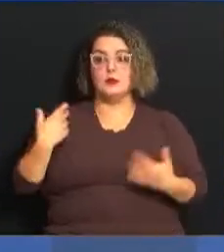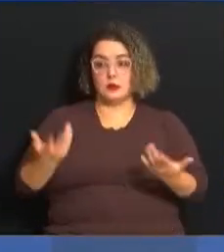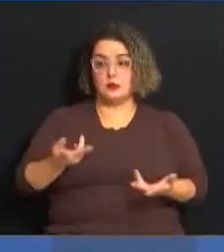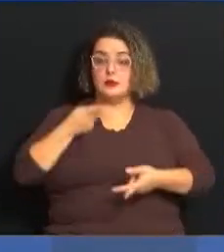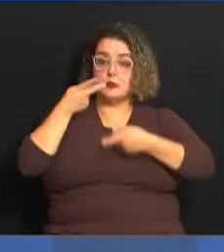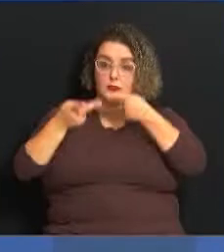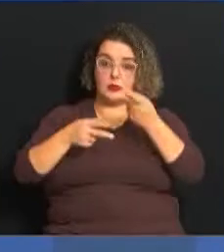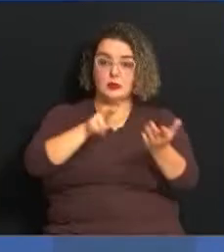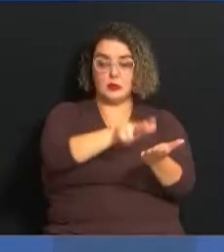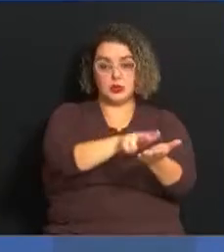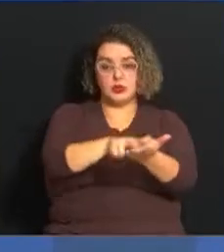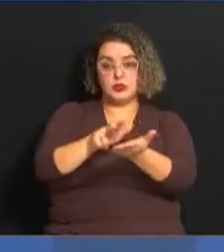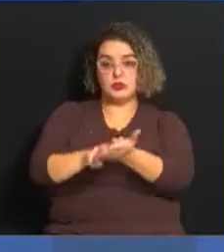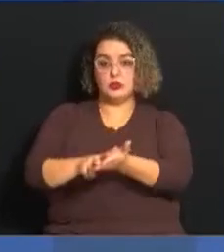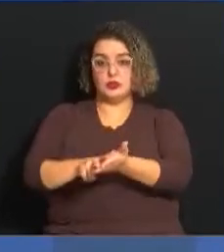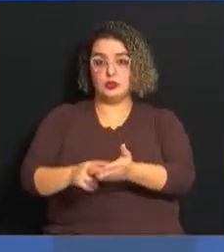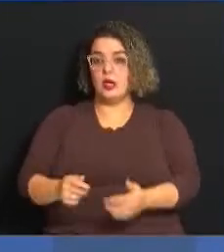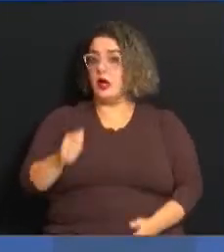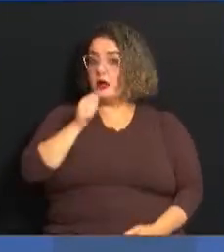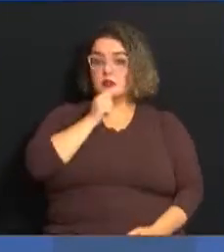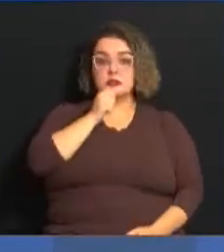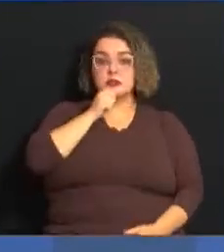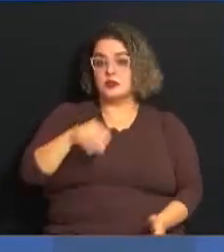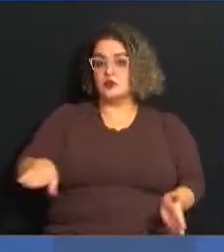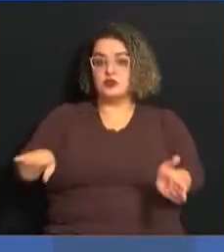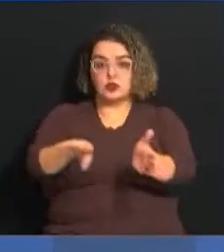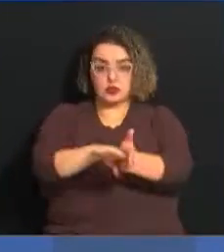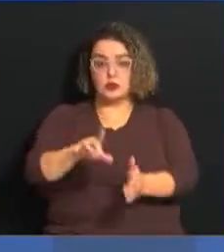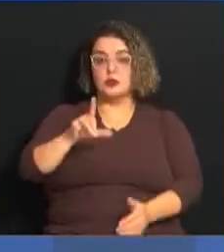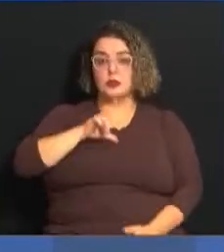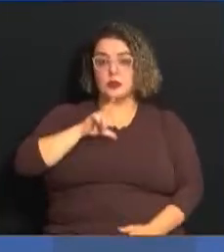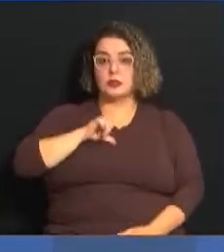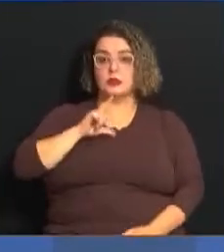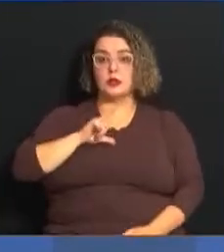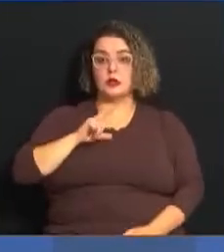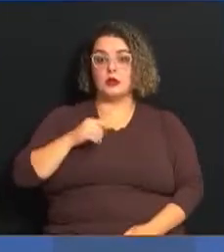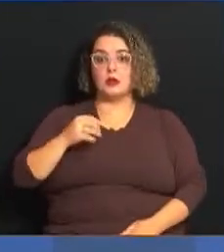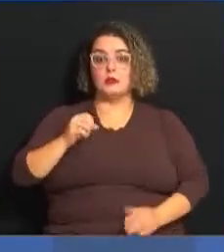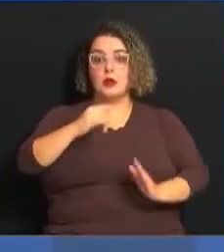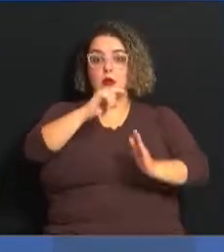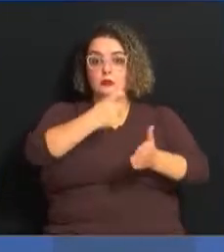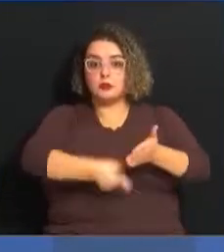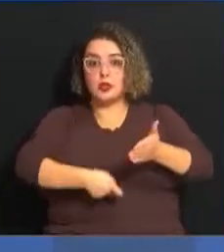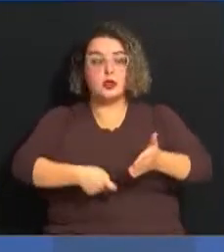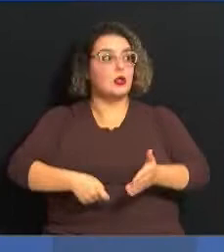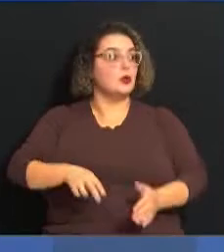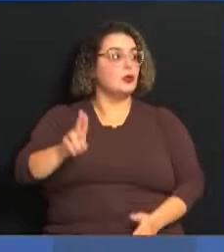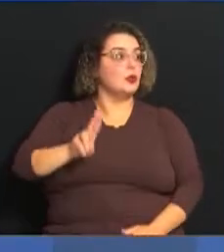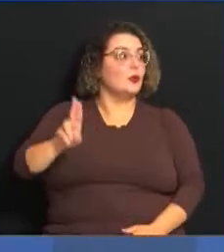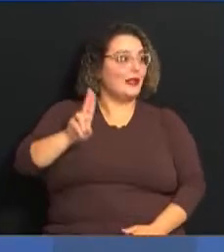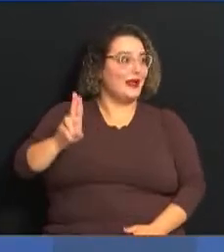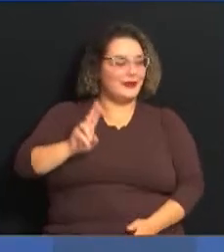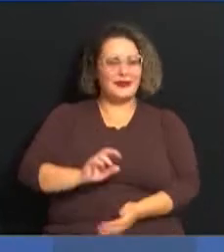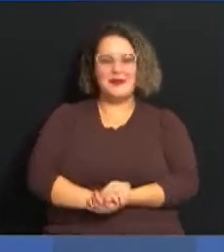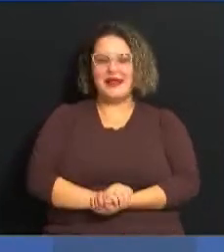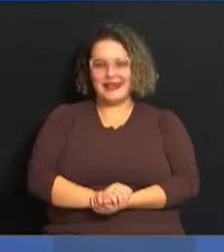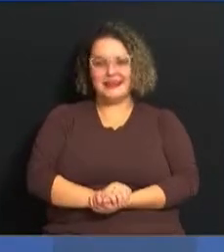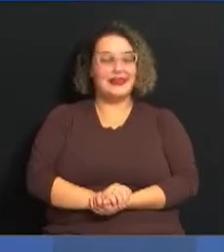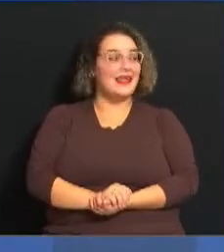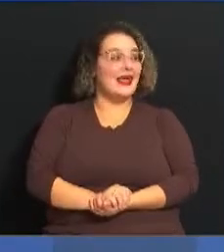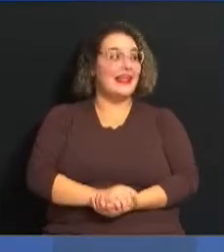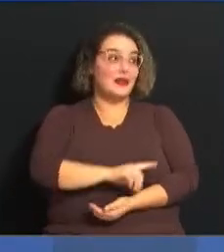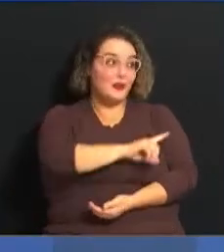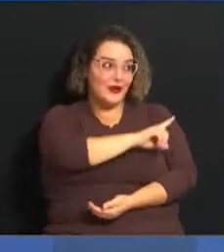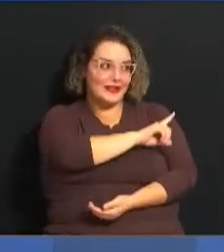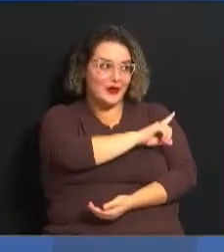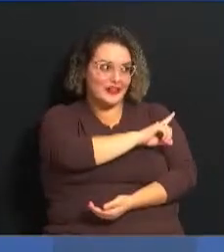leitos, enquanto esses não chegam, a gente tem aqui alta taxa de ocupação nos leitos infantis da cidade de Campinas.